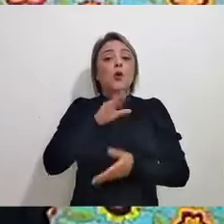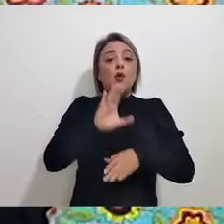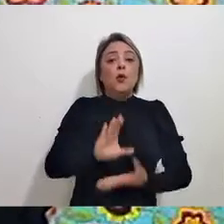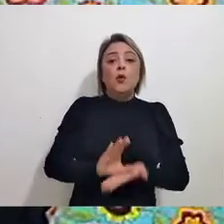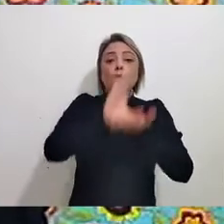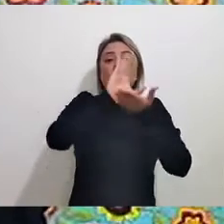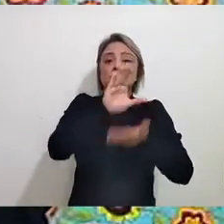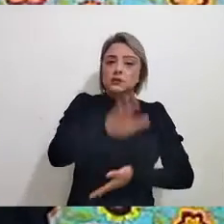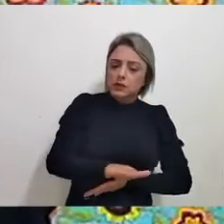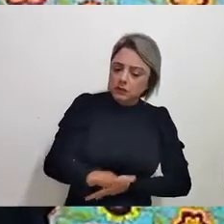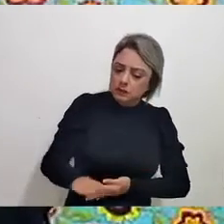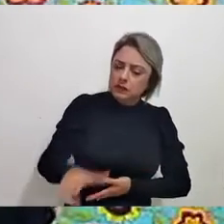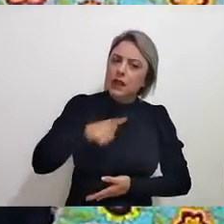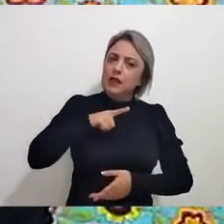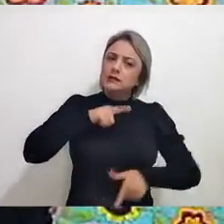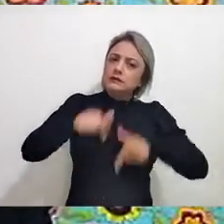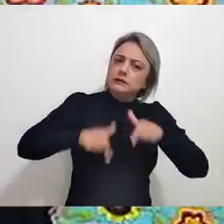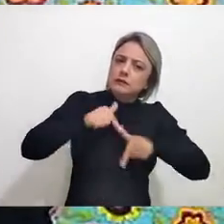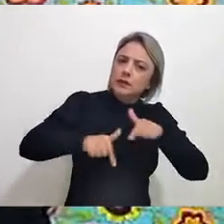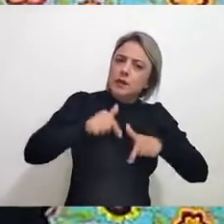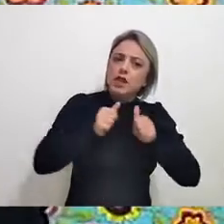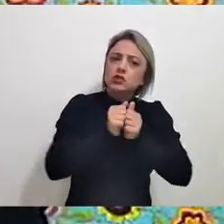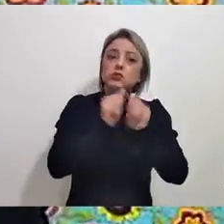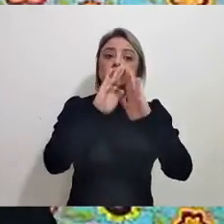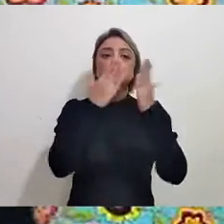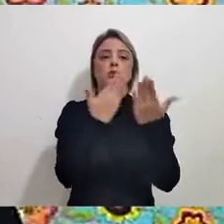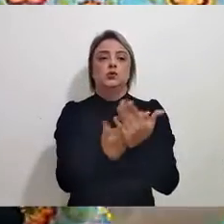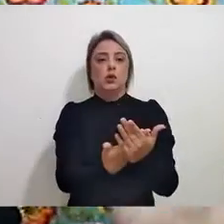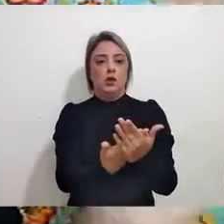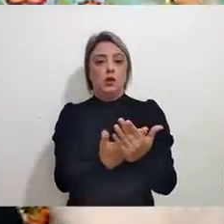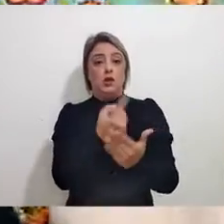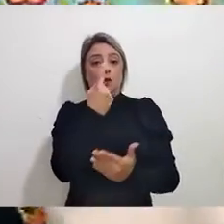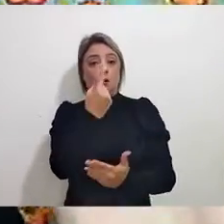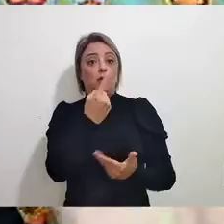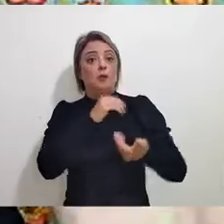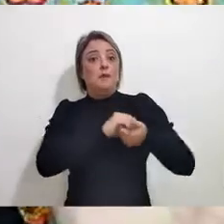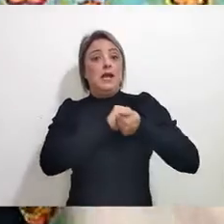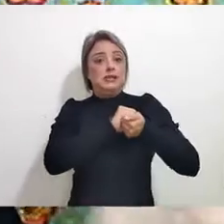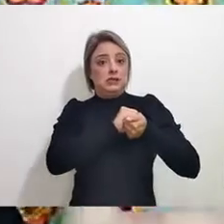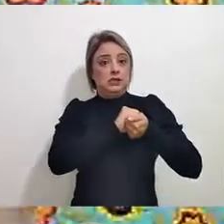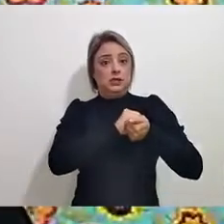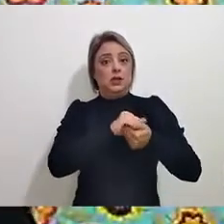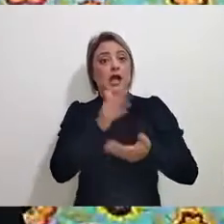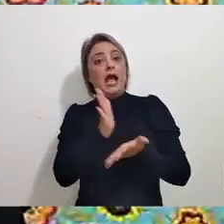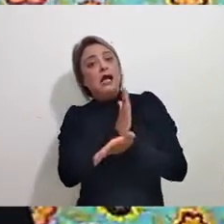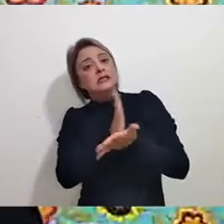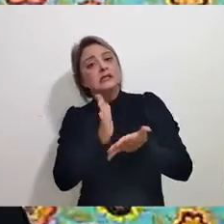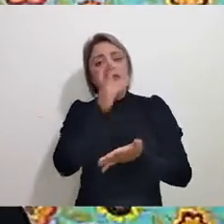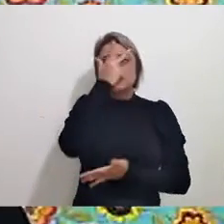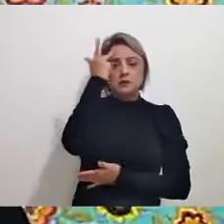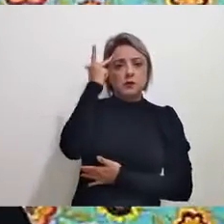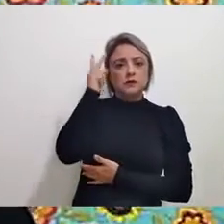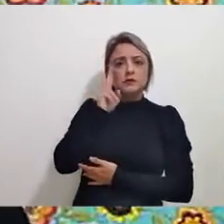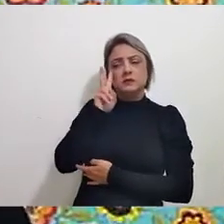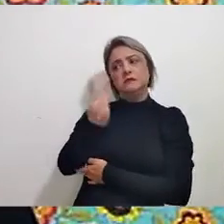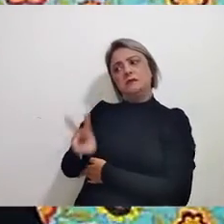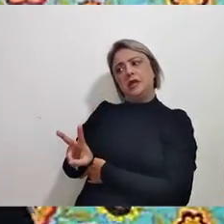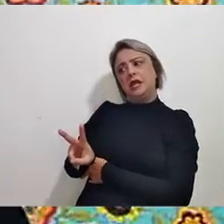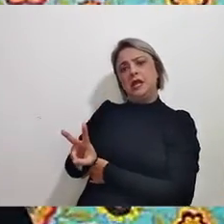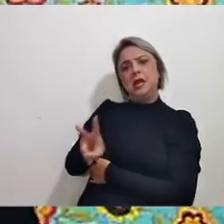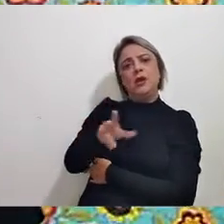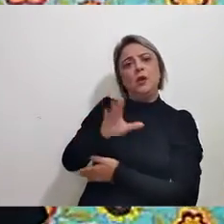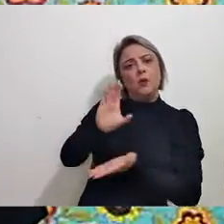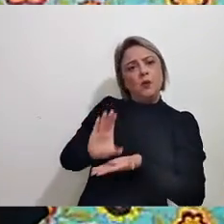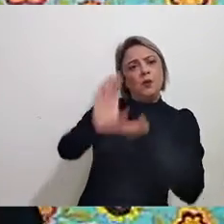que trabalhar junto com a escola, enquanto um parceiro. Às vezes os professores veem os conselheiros tutelares e